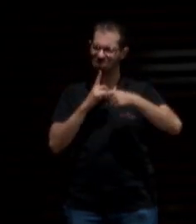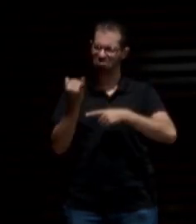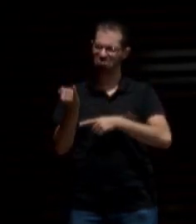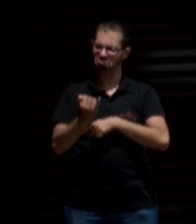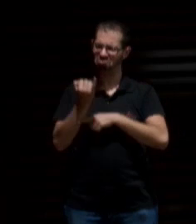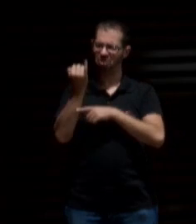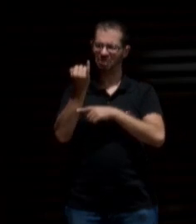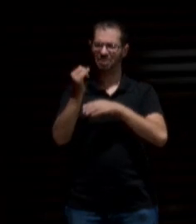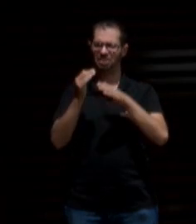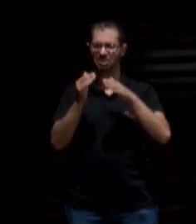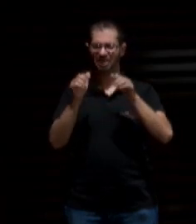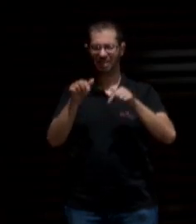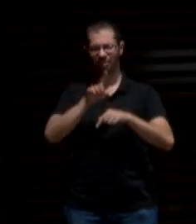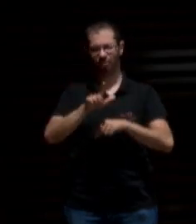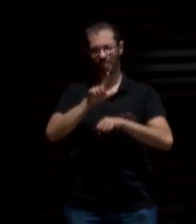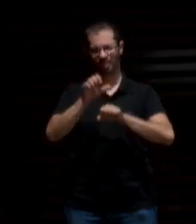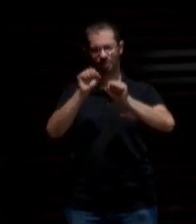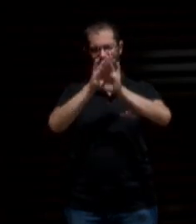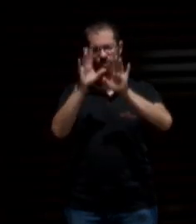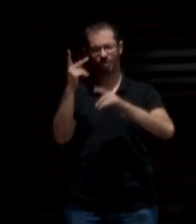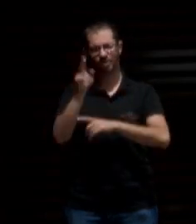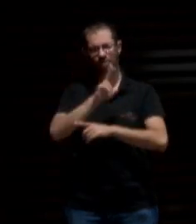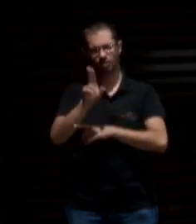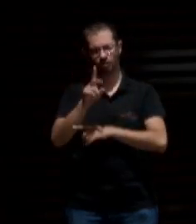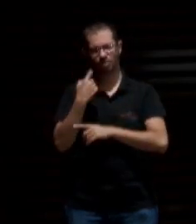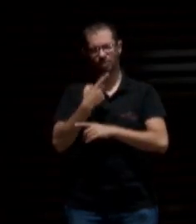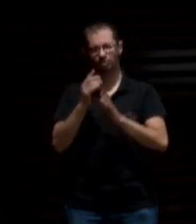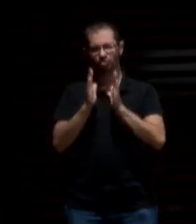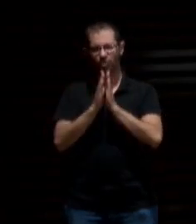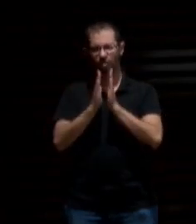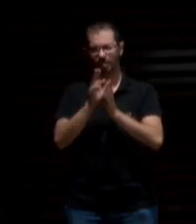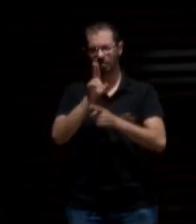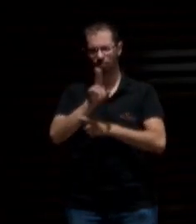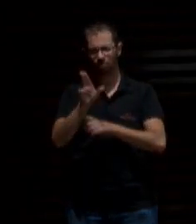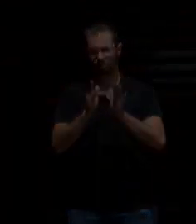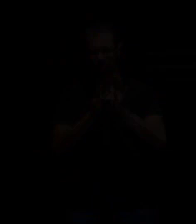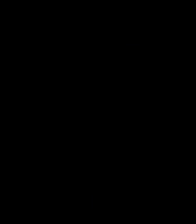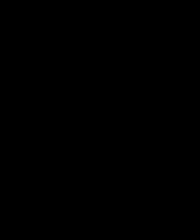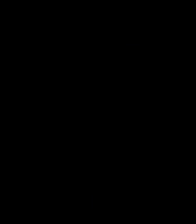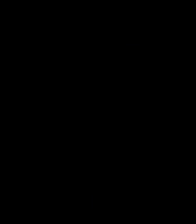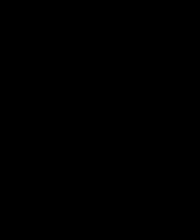para a glória do Teu nome que nós oramos. Em nome de Jesus. Amém. Amém.